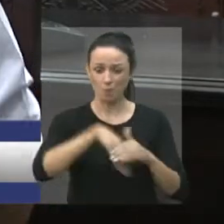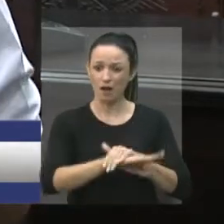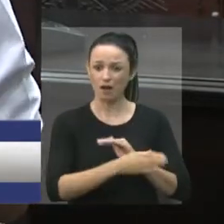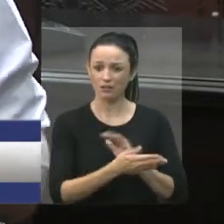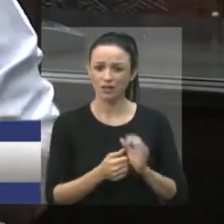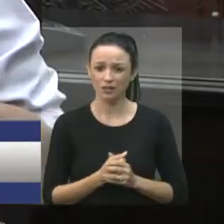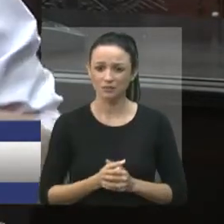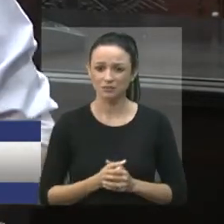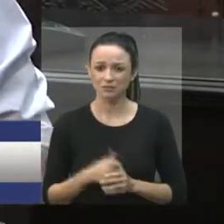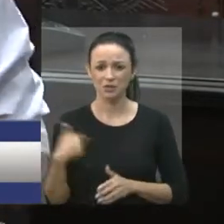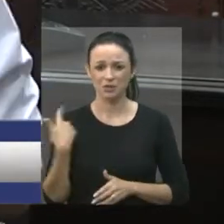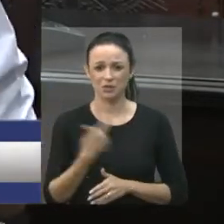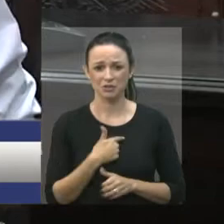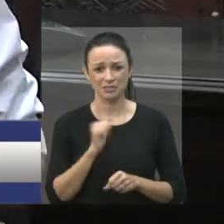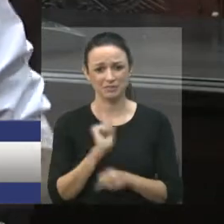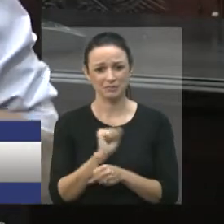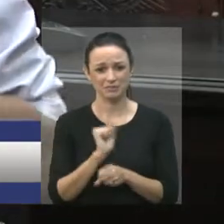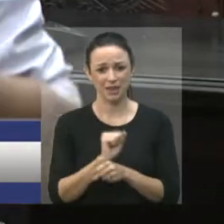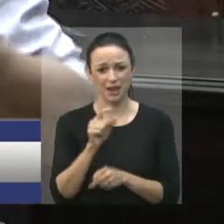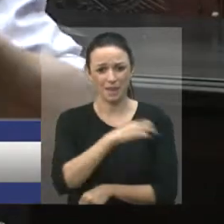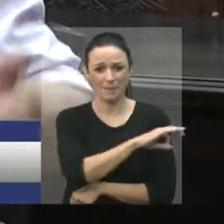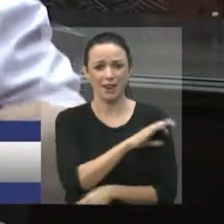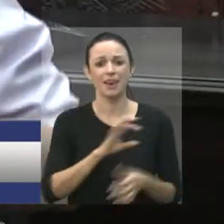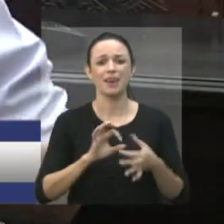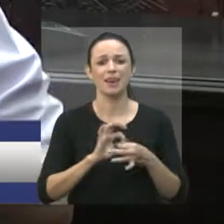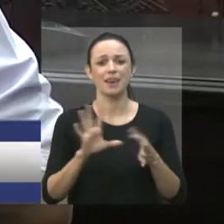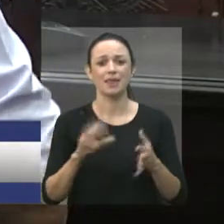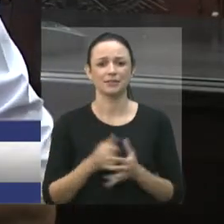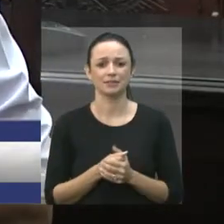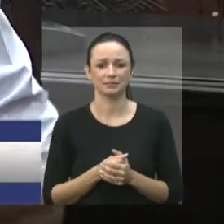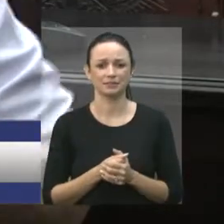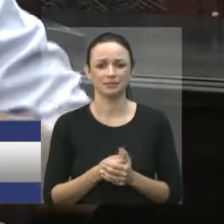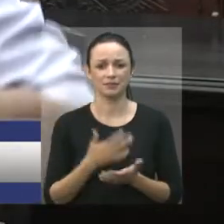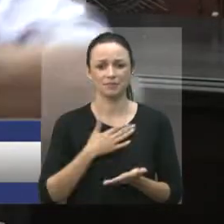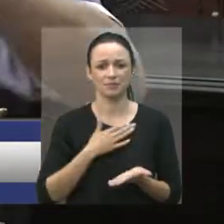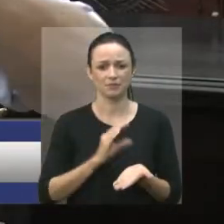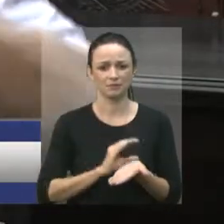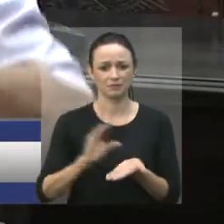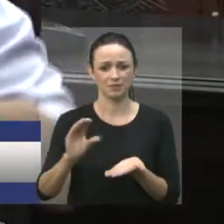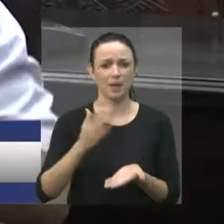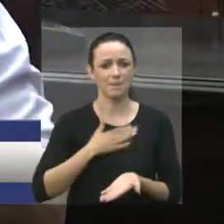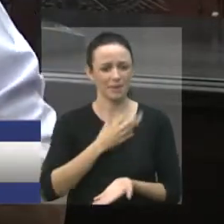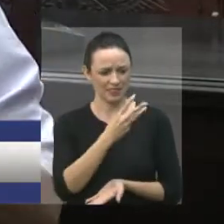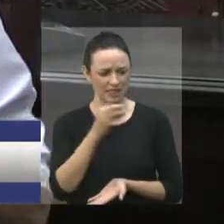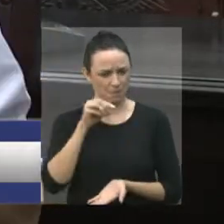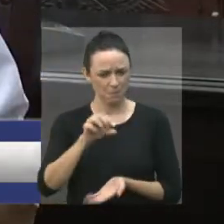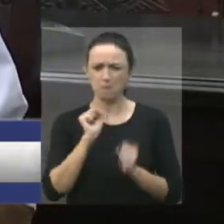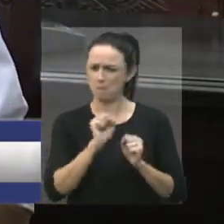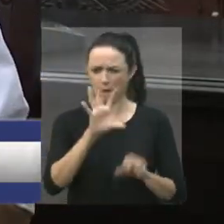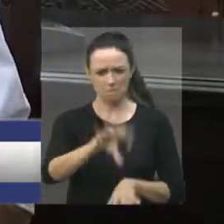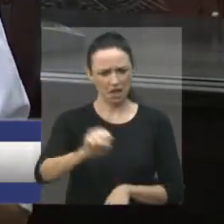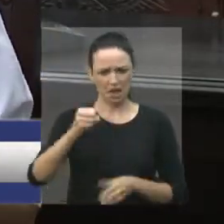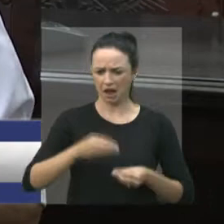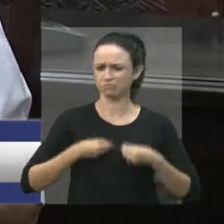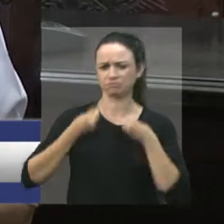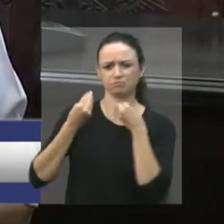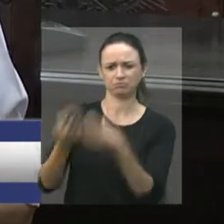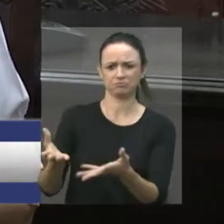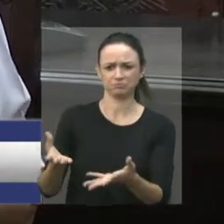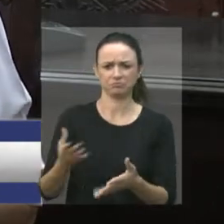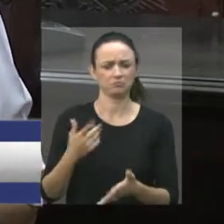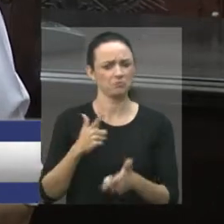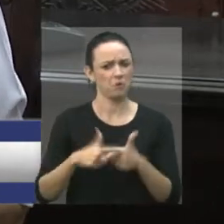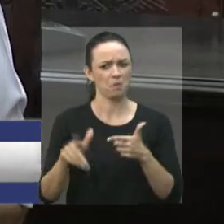ter que agora esperar o prefeito liberar para que a gente... A minha parte, se quiser, pode pegar, não tem problema nenhum. Mas eu acho